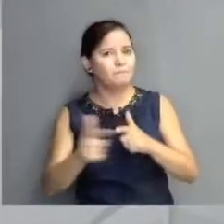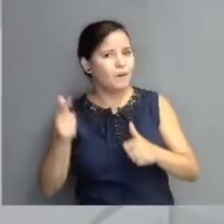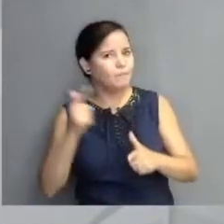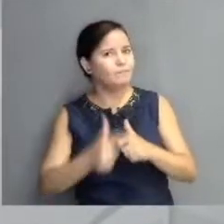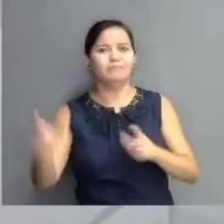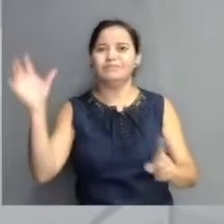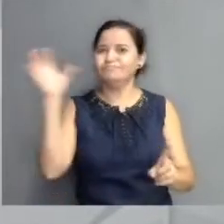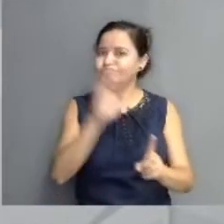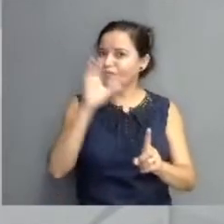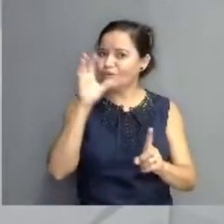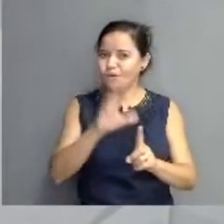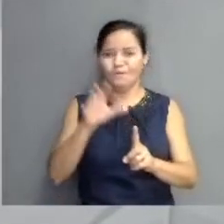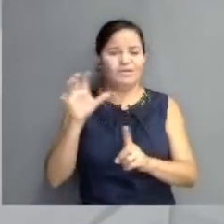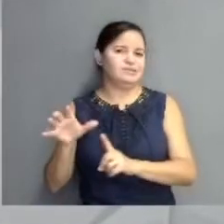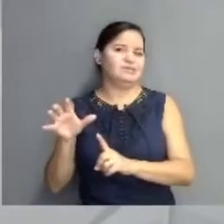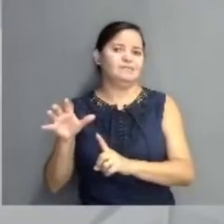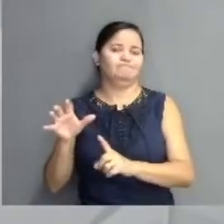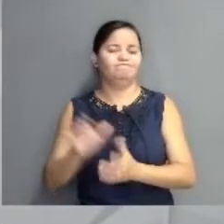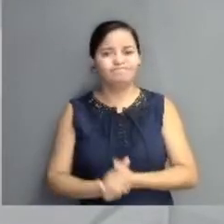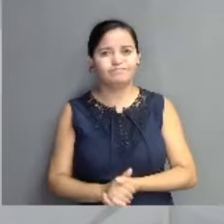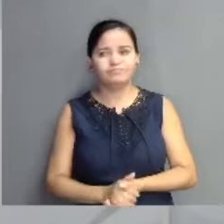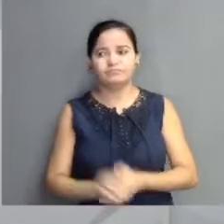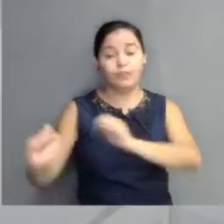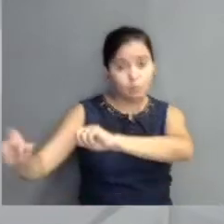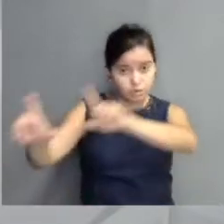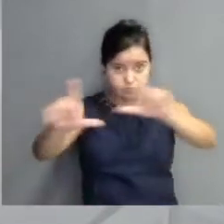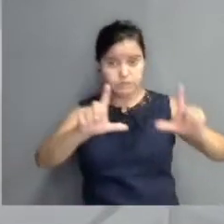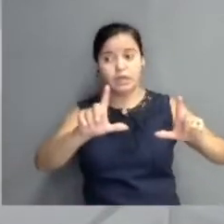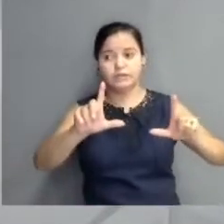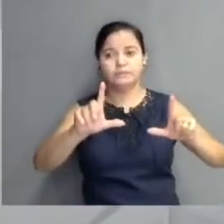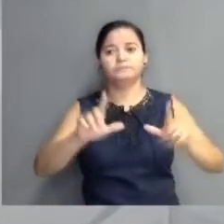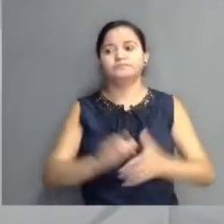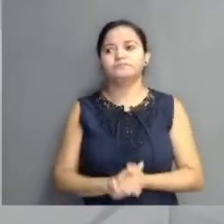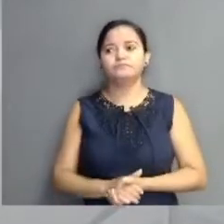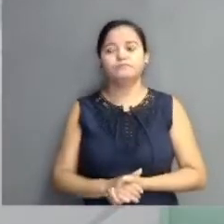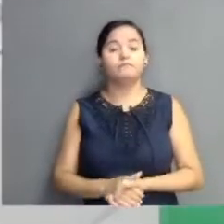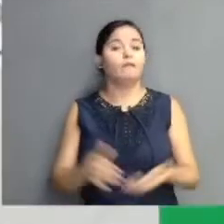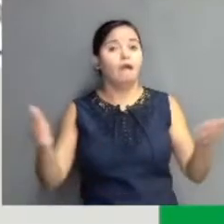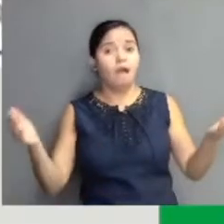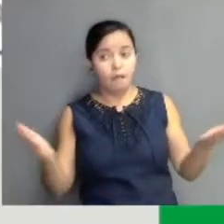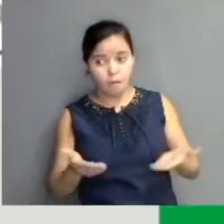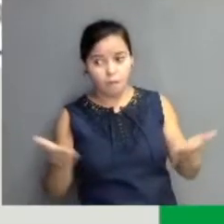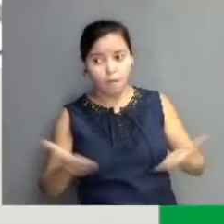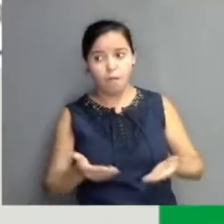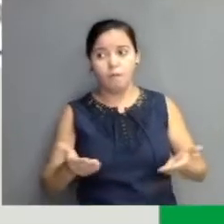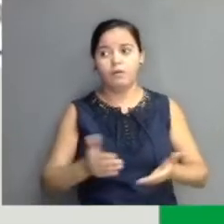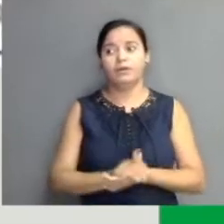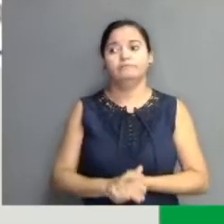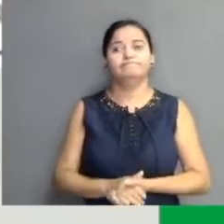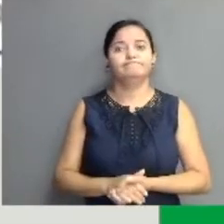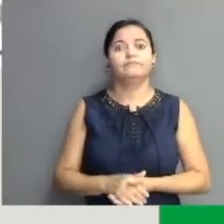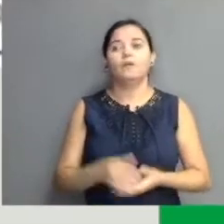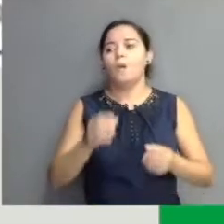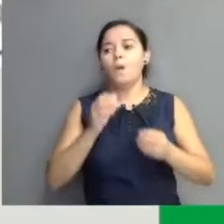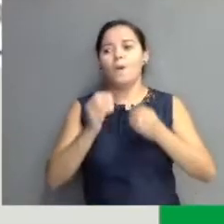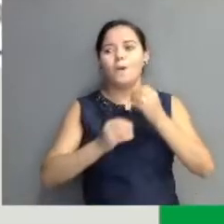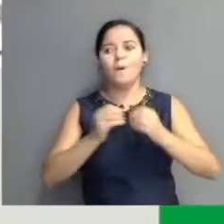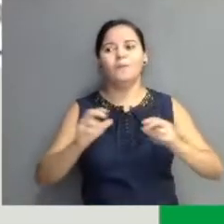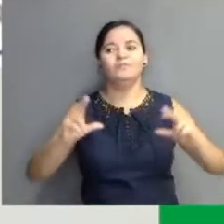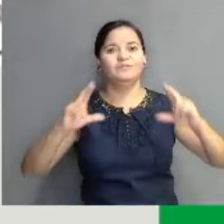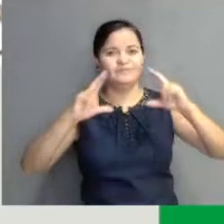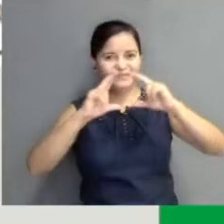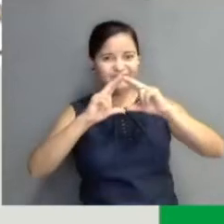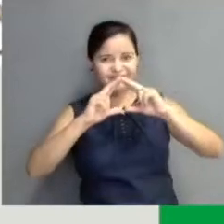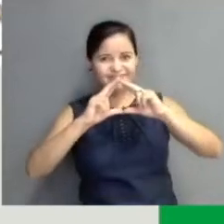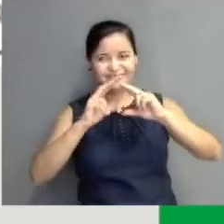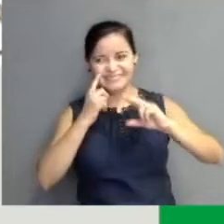para a gente tirar da nossa equação isso. Próximo slide. E aqui, ó, coleta seletiva, para a gente ver o percentual. Ó. No Sul,